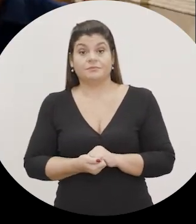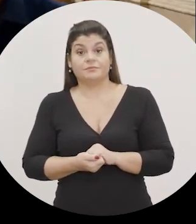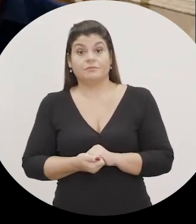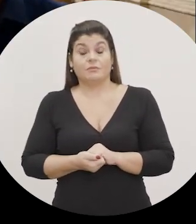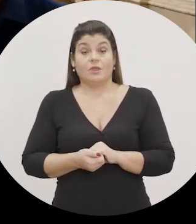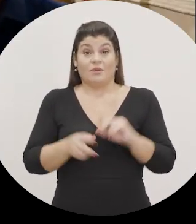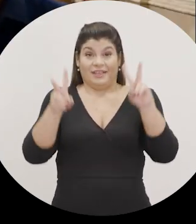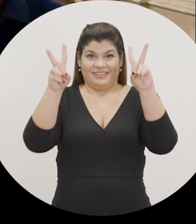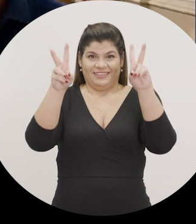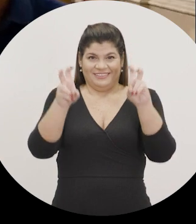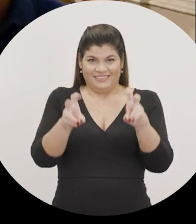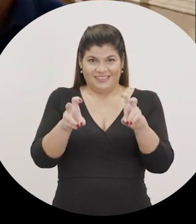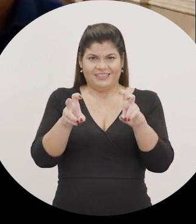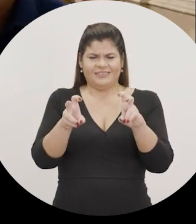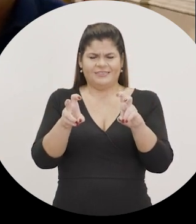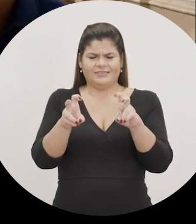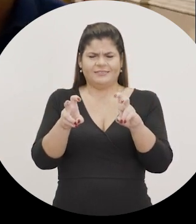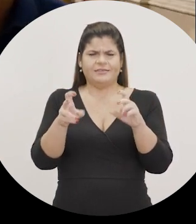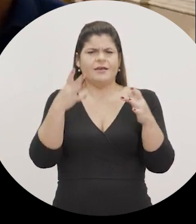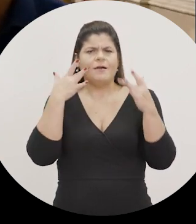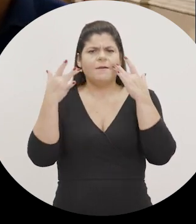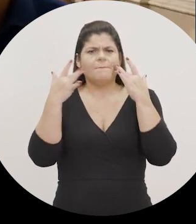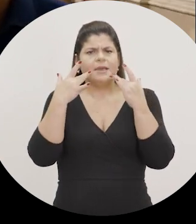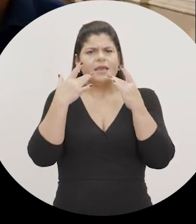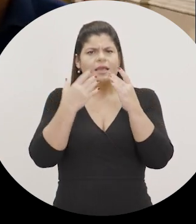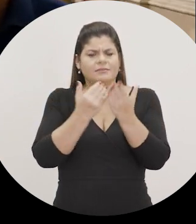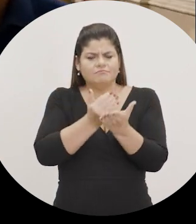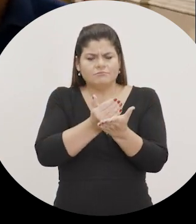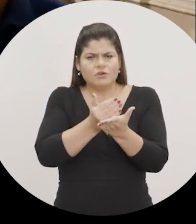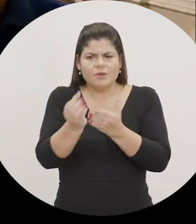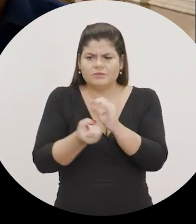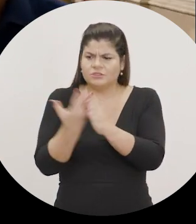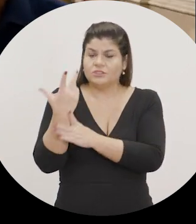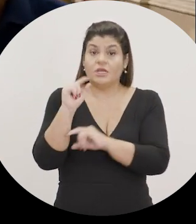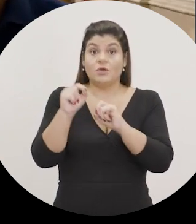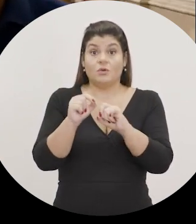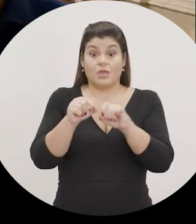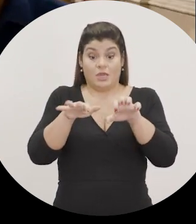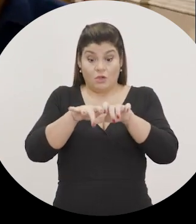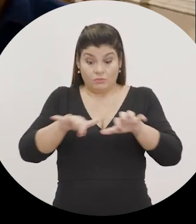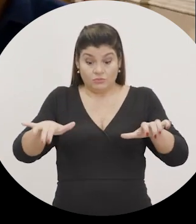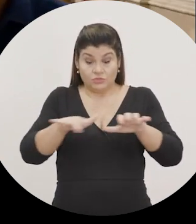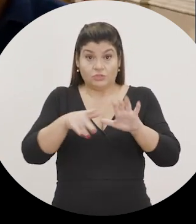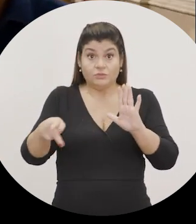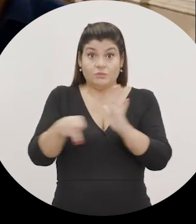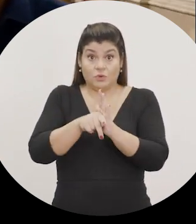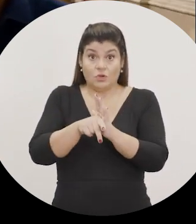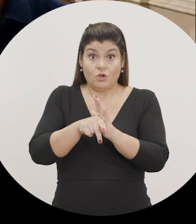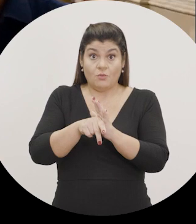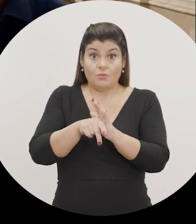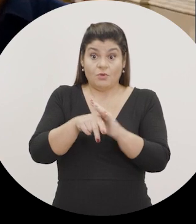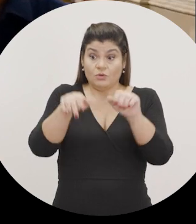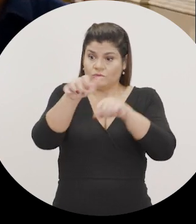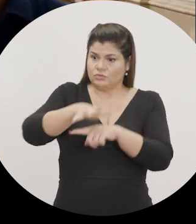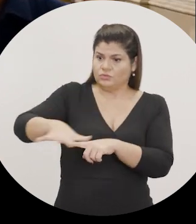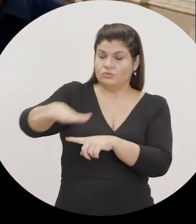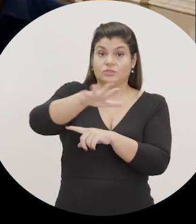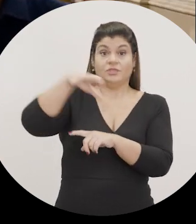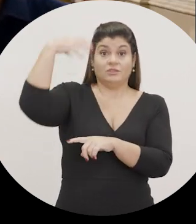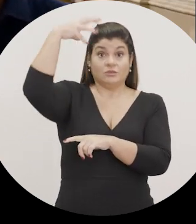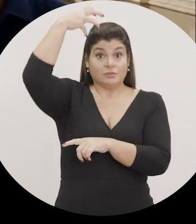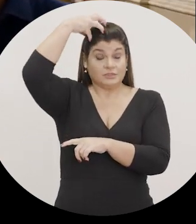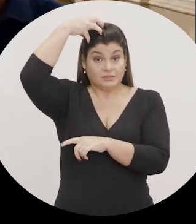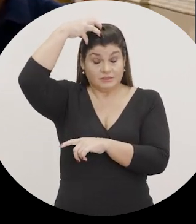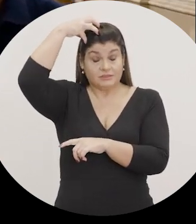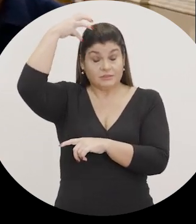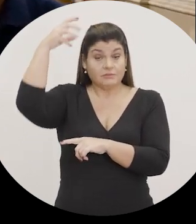Essa peça é engraçada, porque ela estreou como peça de piano, né? No salão da Princesa de Polignac, que é uma